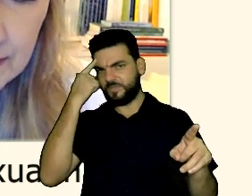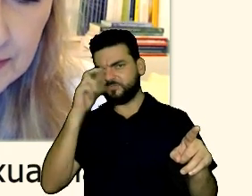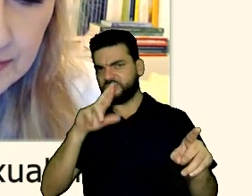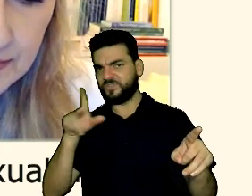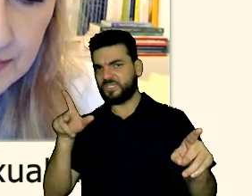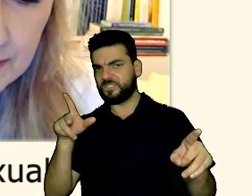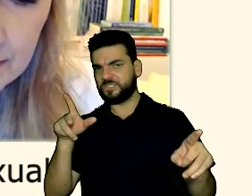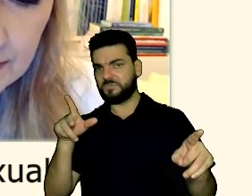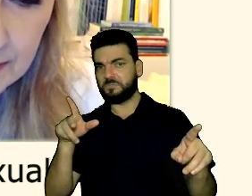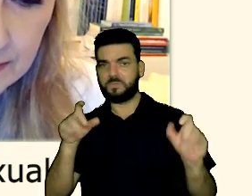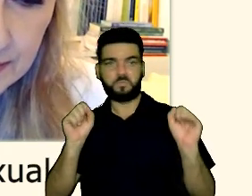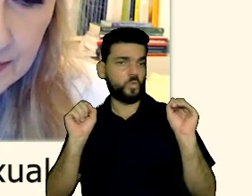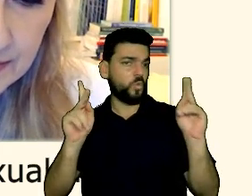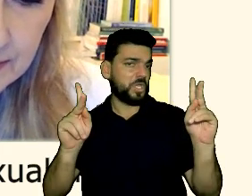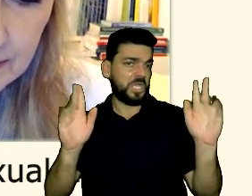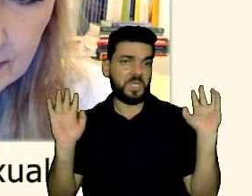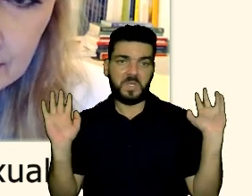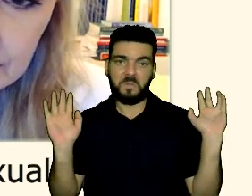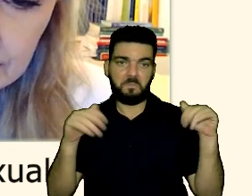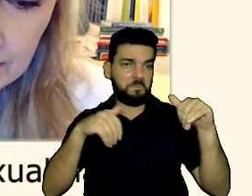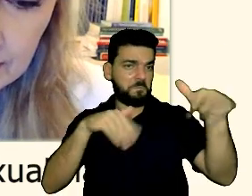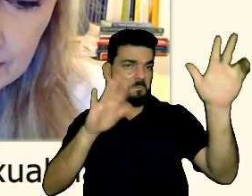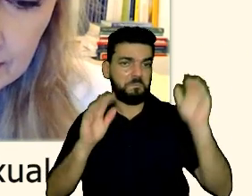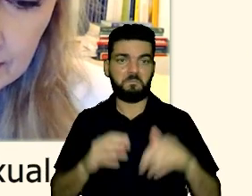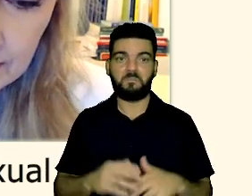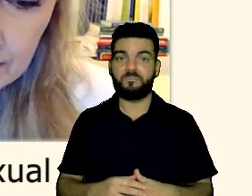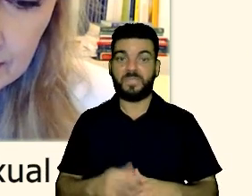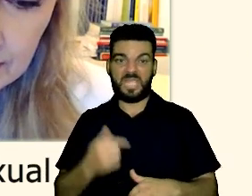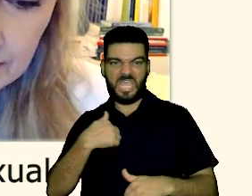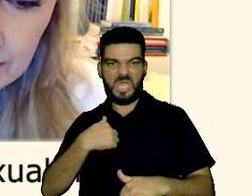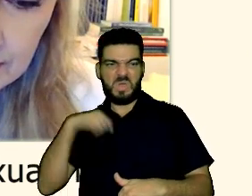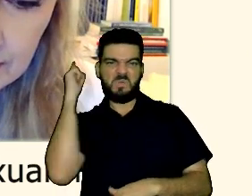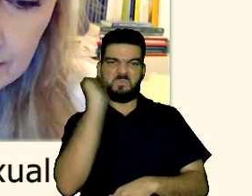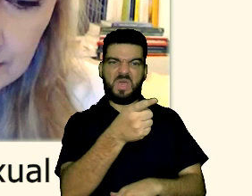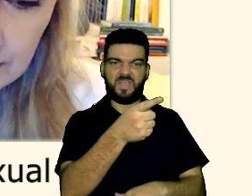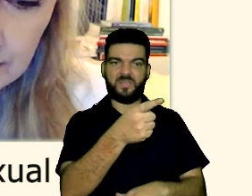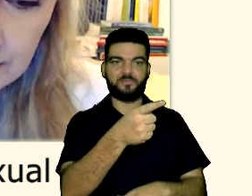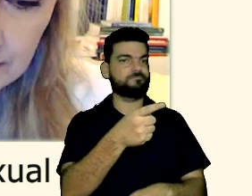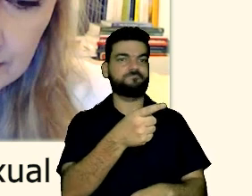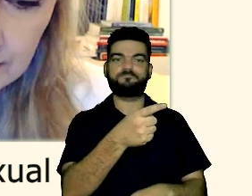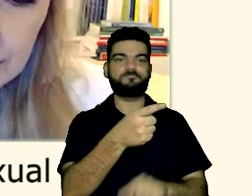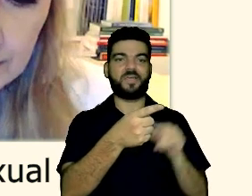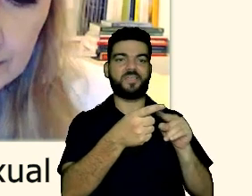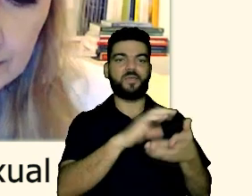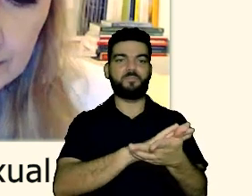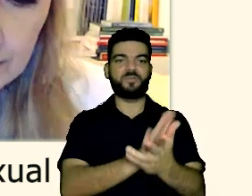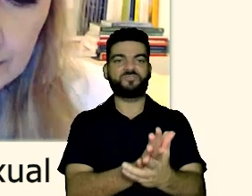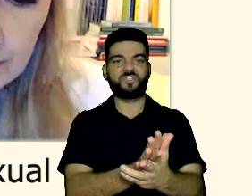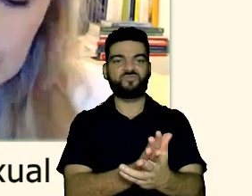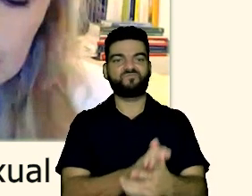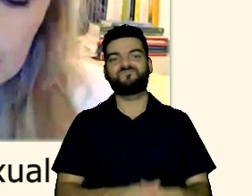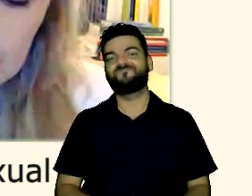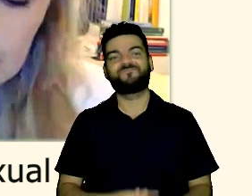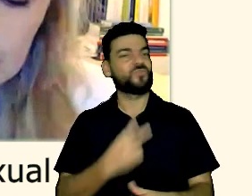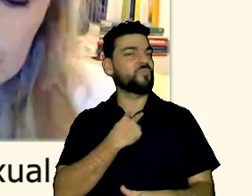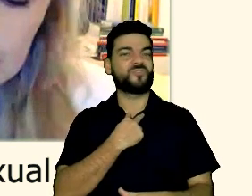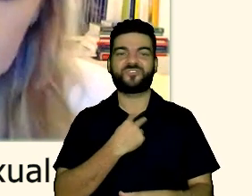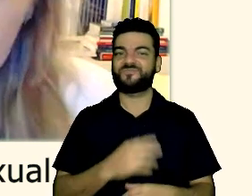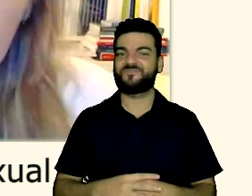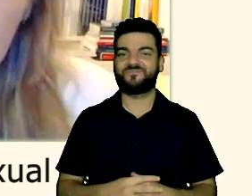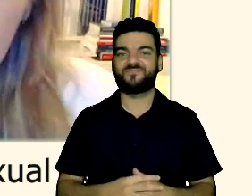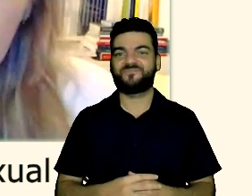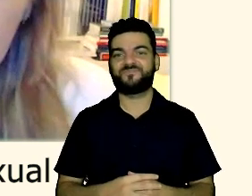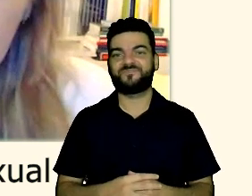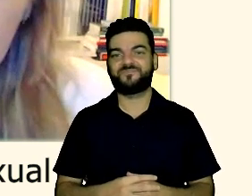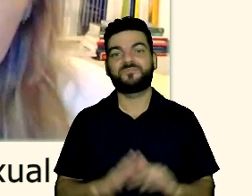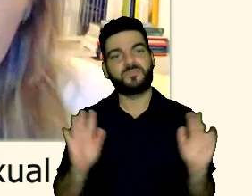de autoconhecimento. Eu ter essa visão e acender uma luzinha na minha cabeça no sentido, olha, você está passando do seu limite.